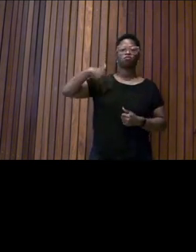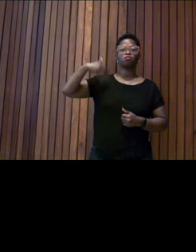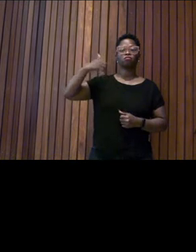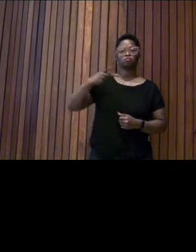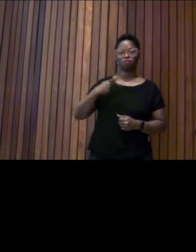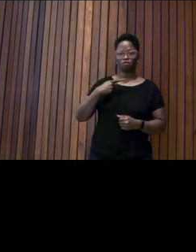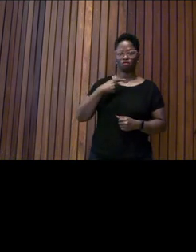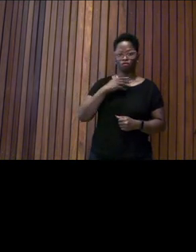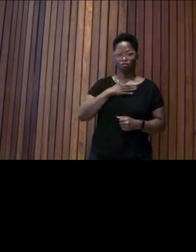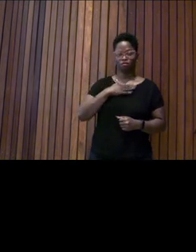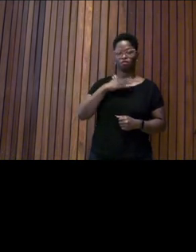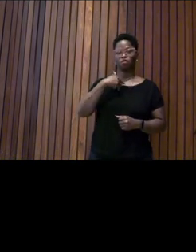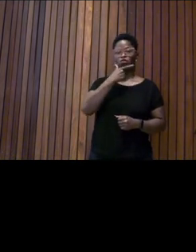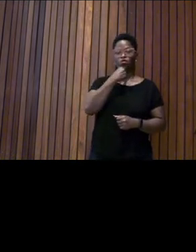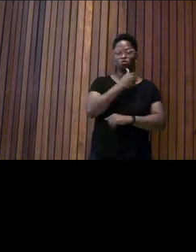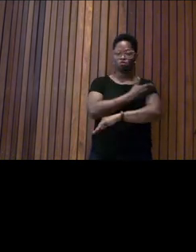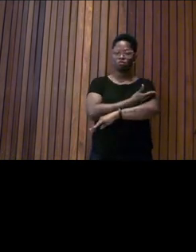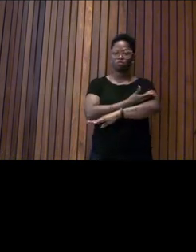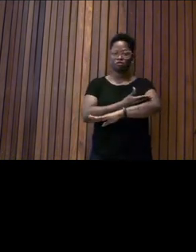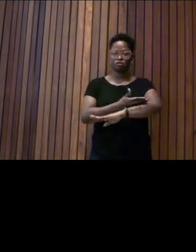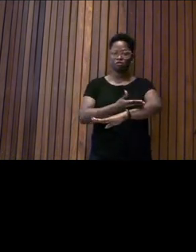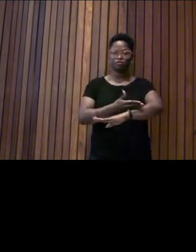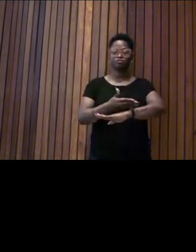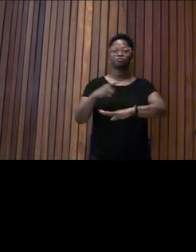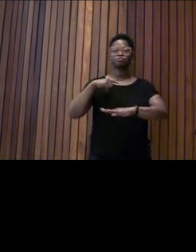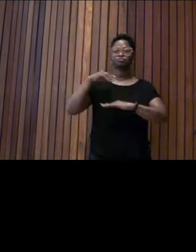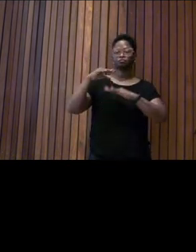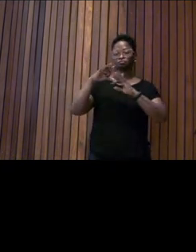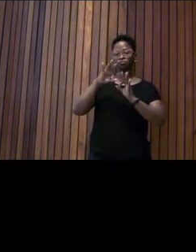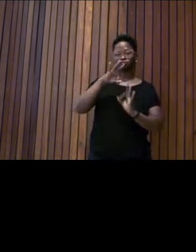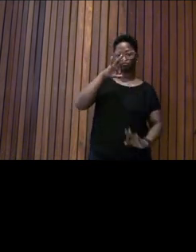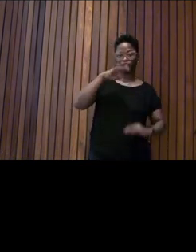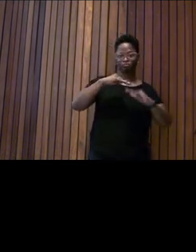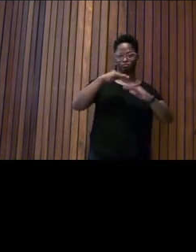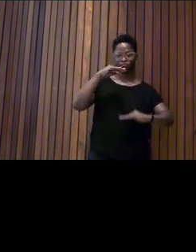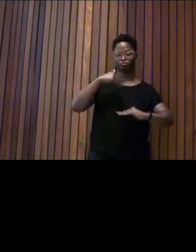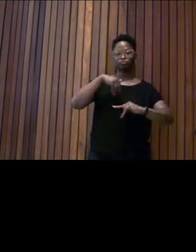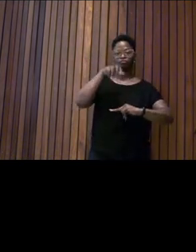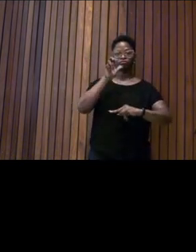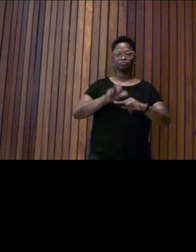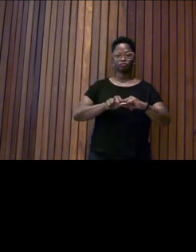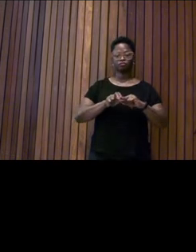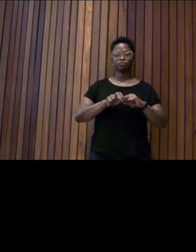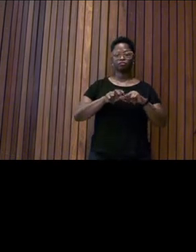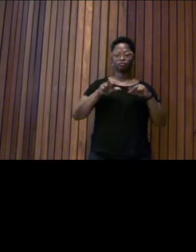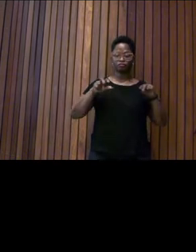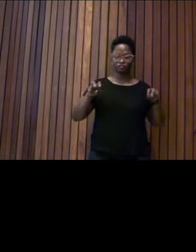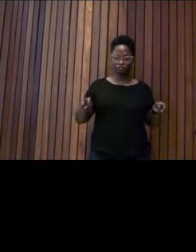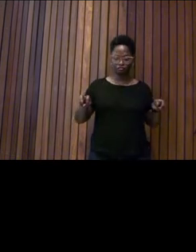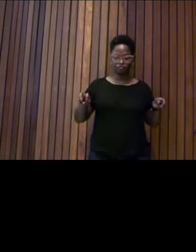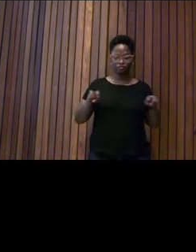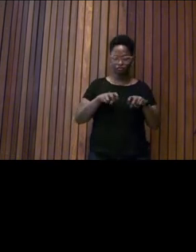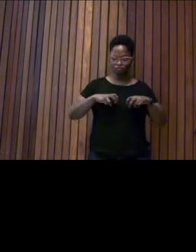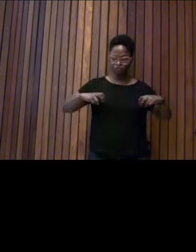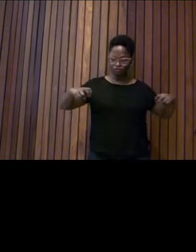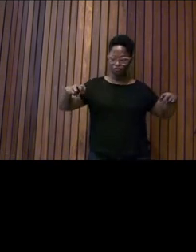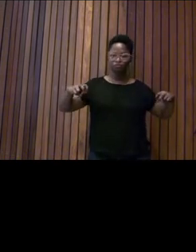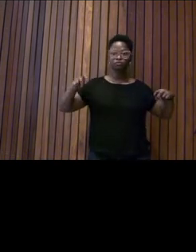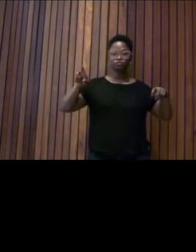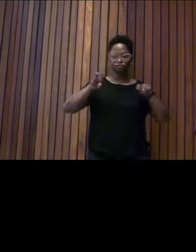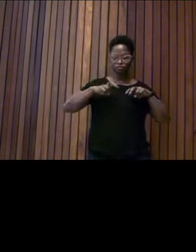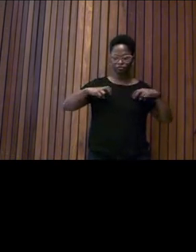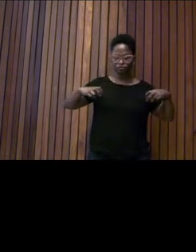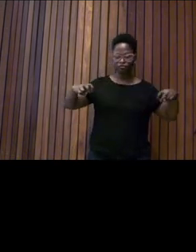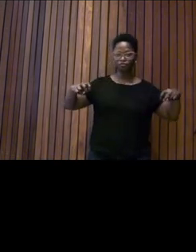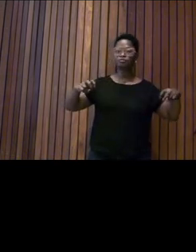minha, né? Eu sou um homem branco, de estatura mediana para baixo, estou sentado aqui no meio de uma mesa meio assimétrica, né? Eu tenho